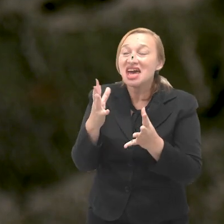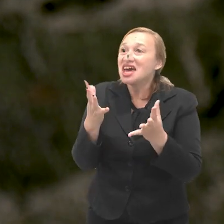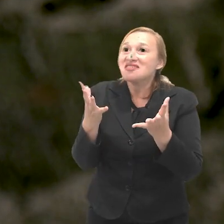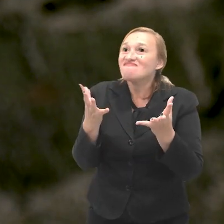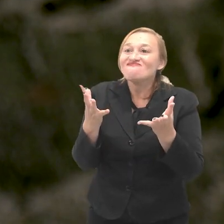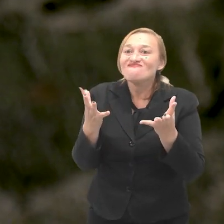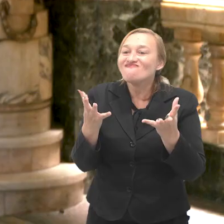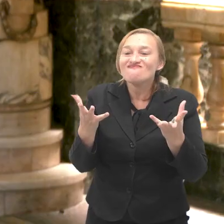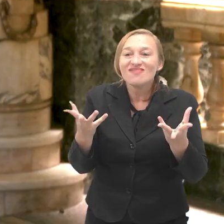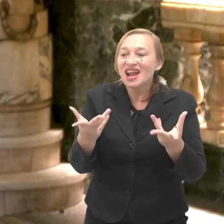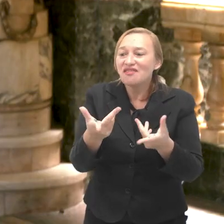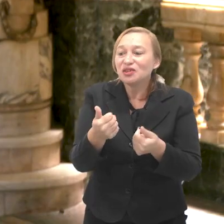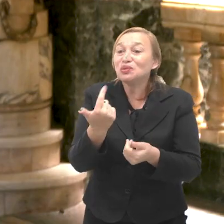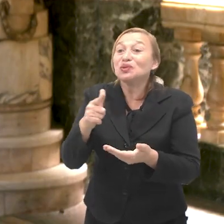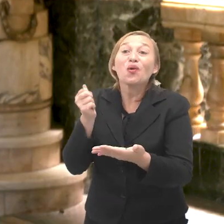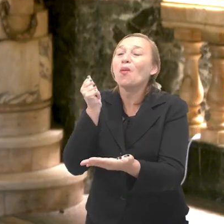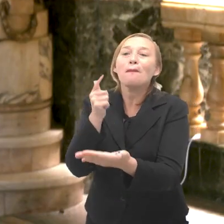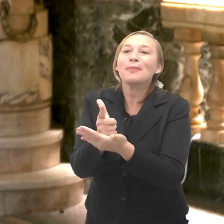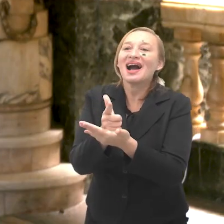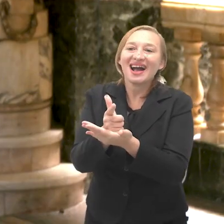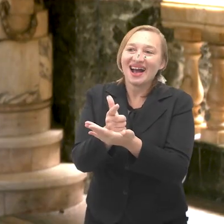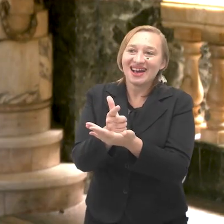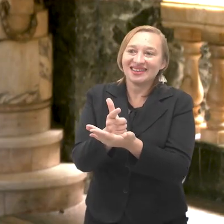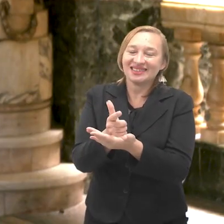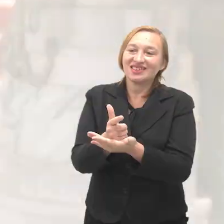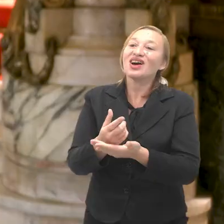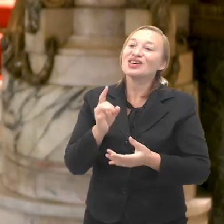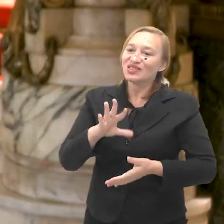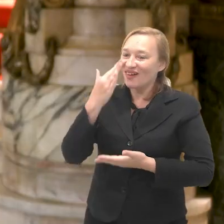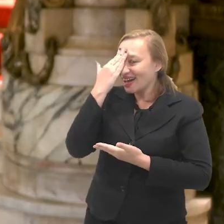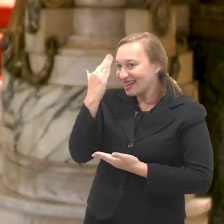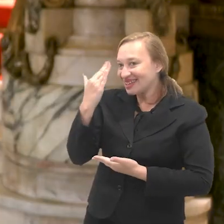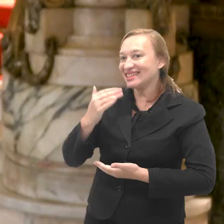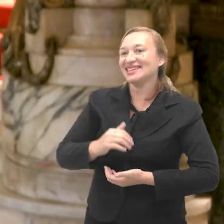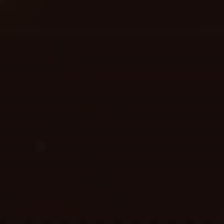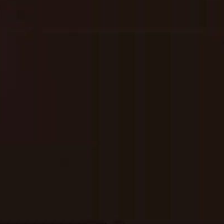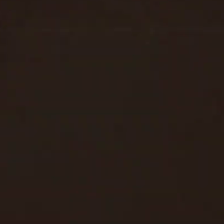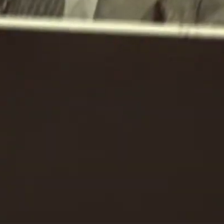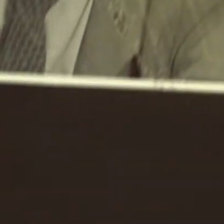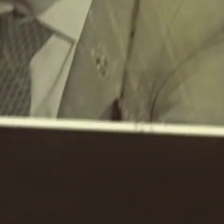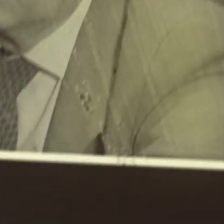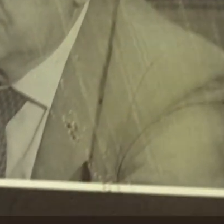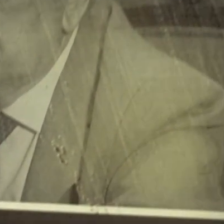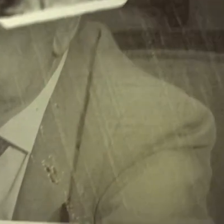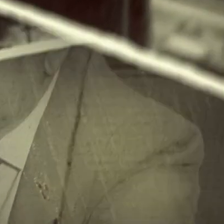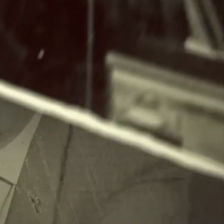memória, para mim, assim, é impagável. Eu só tenho a agradecer.